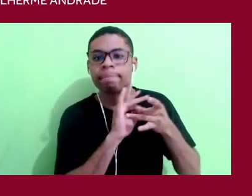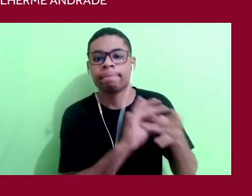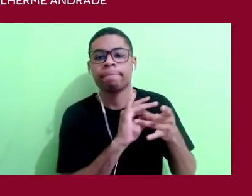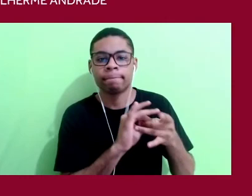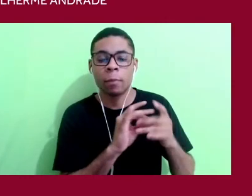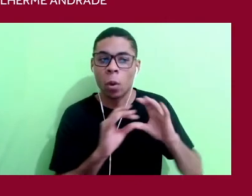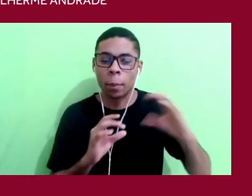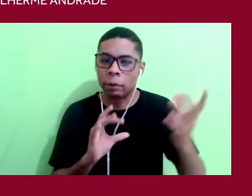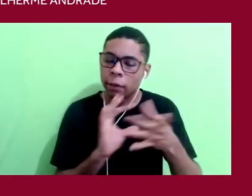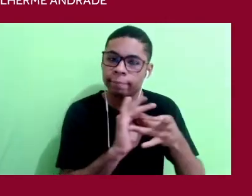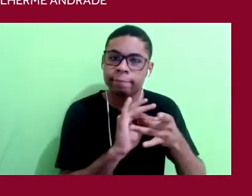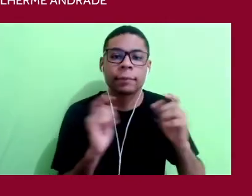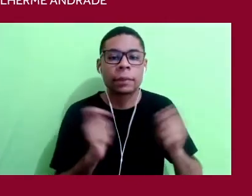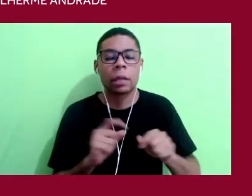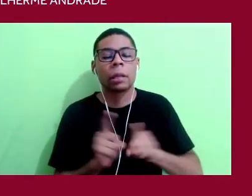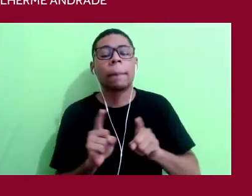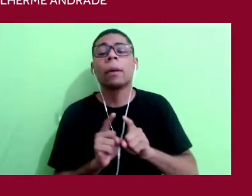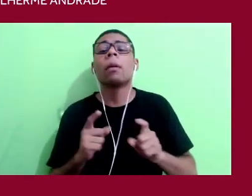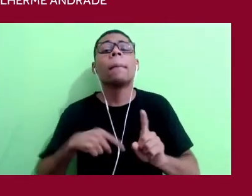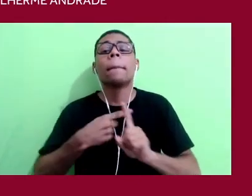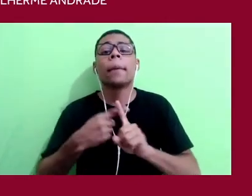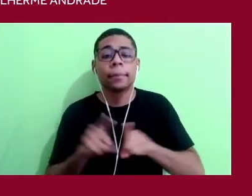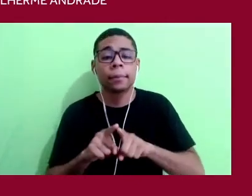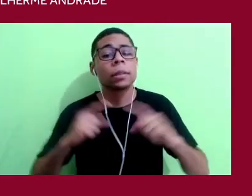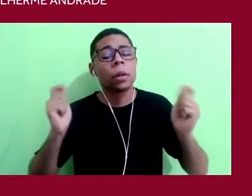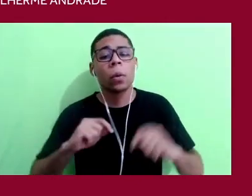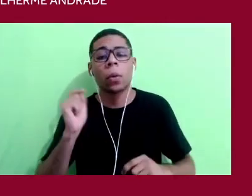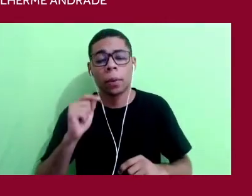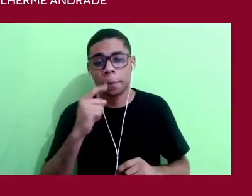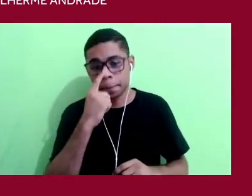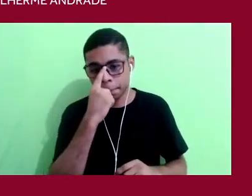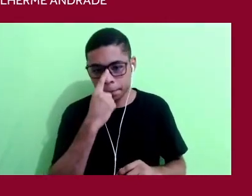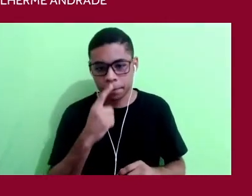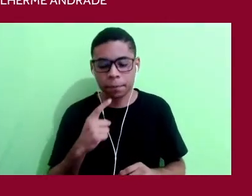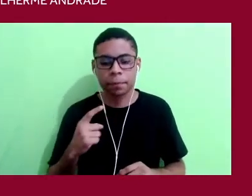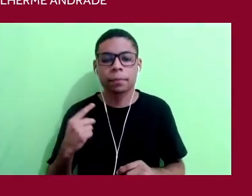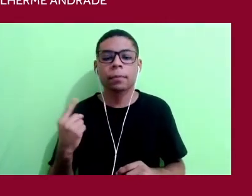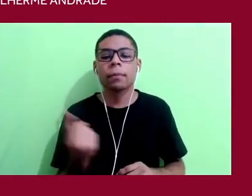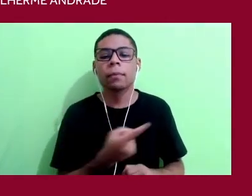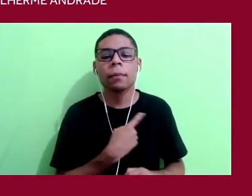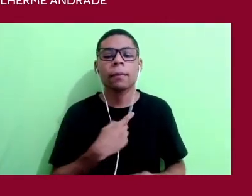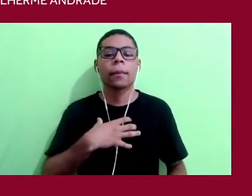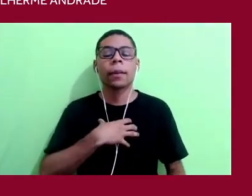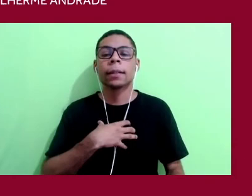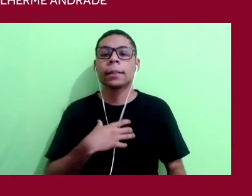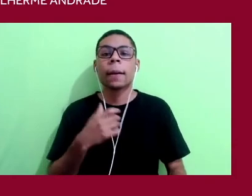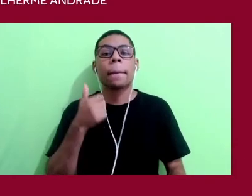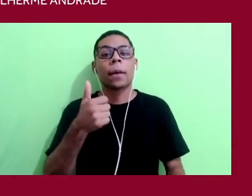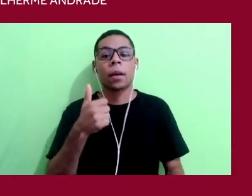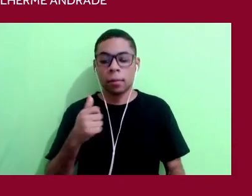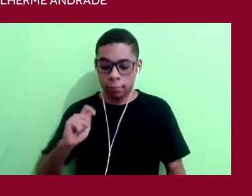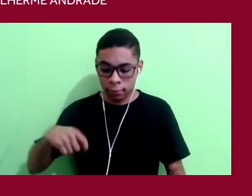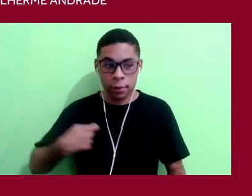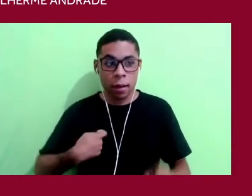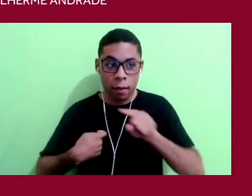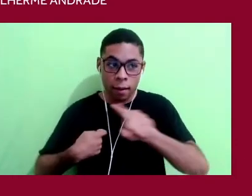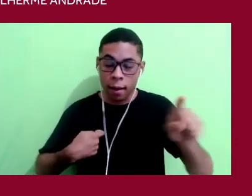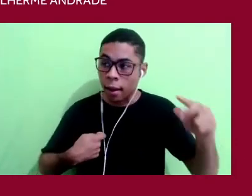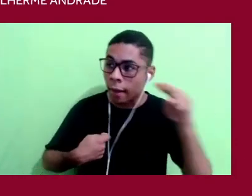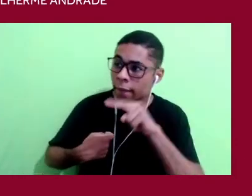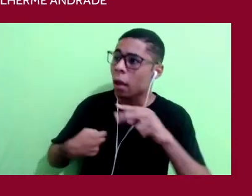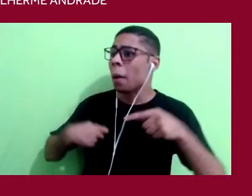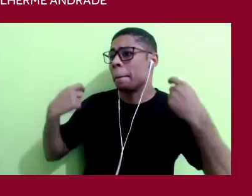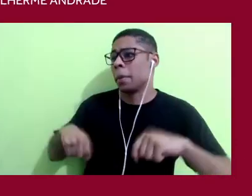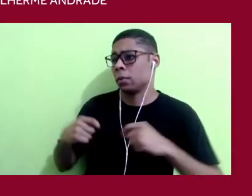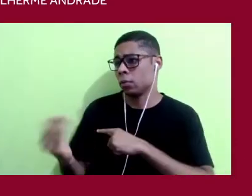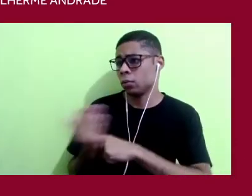gente consegue também fazer com que a gente seja extremamente necessário e quando sofrer